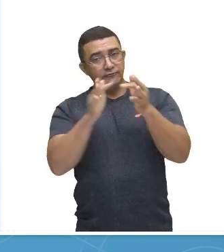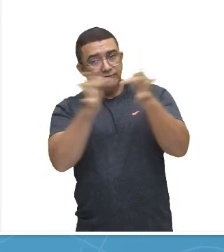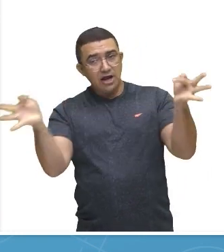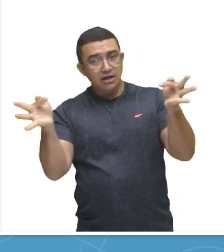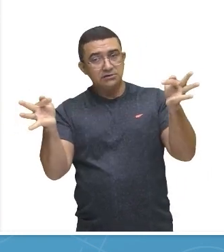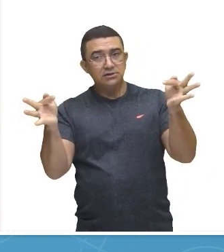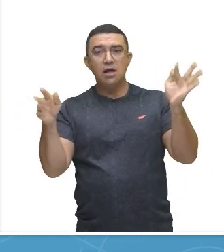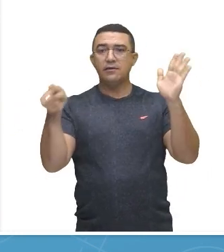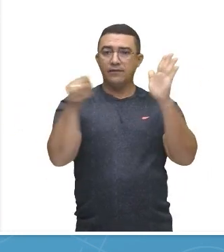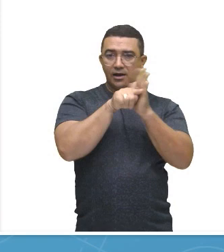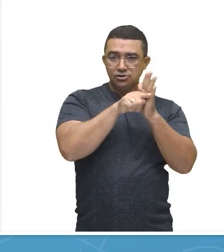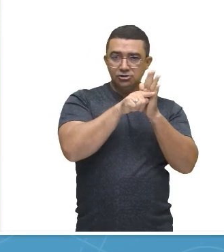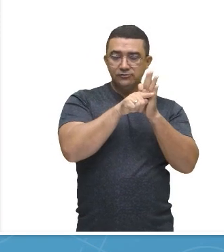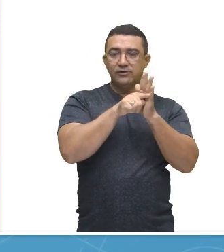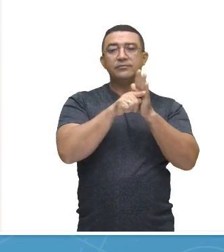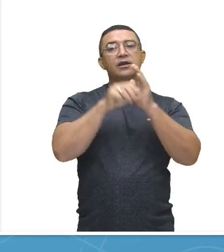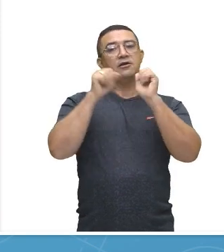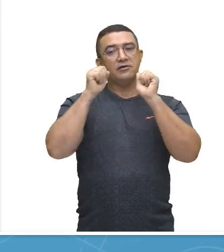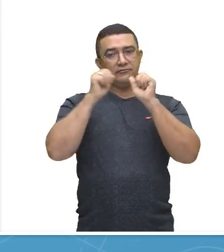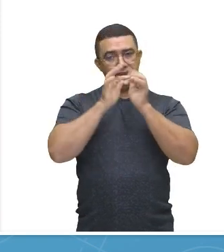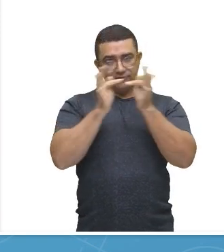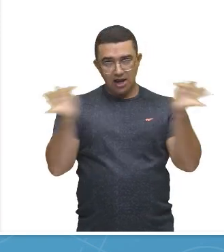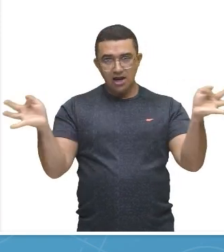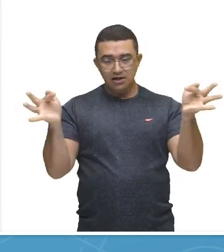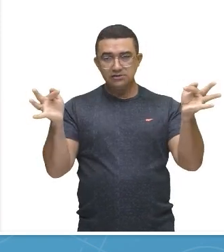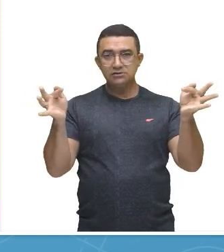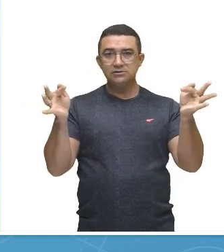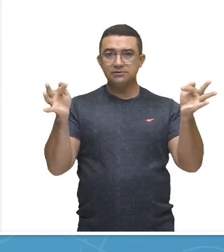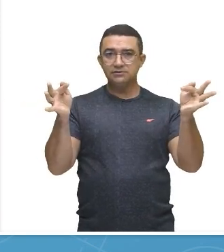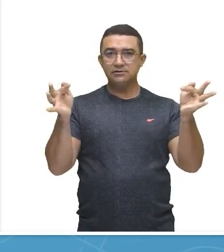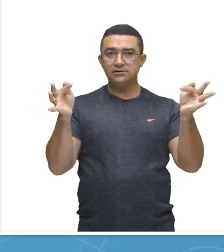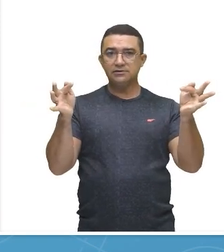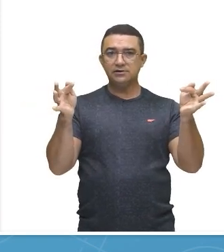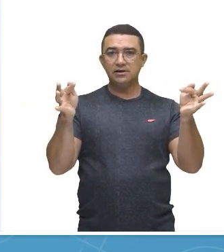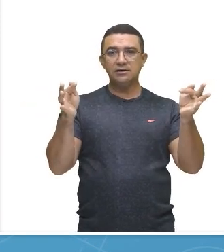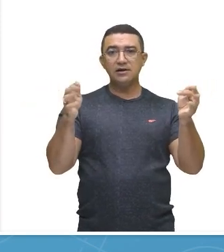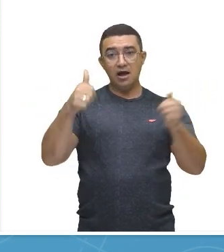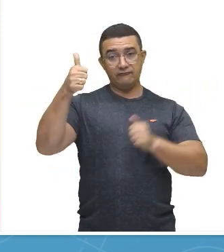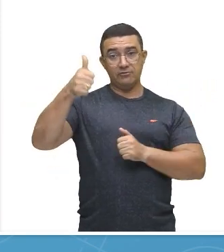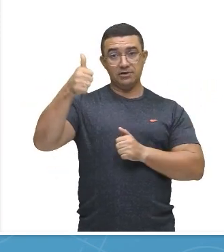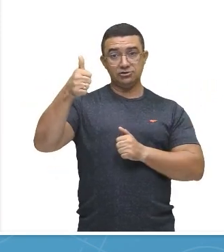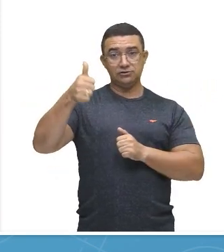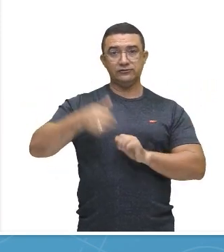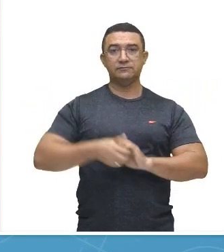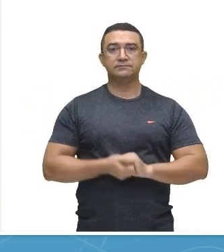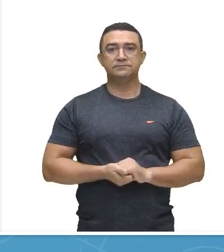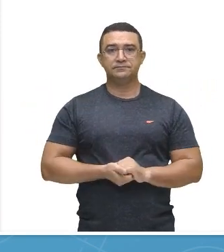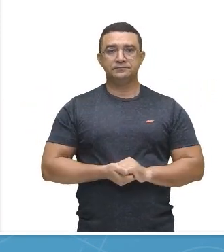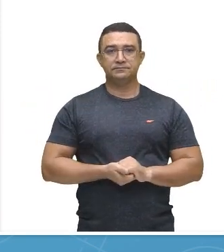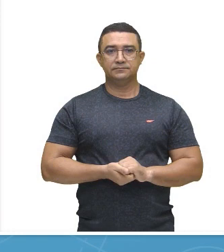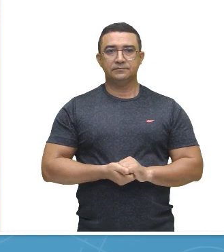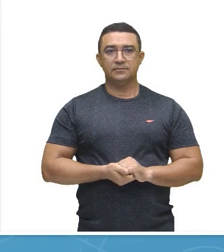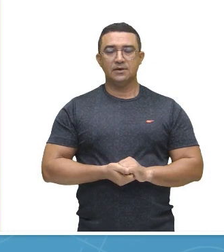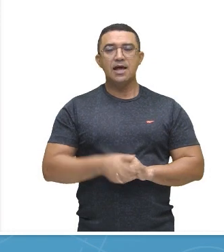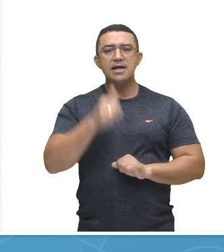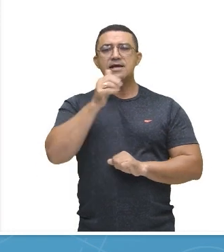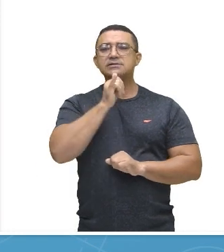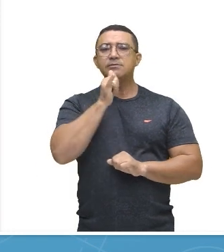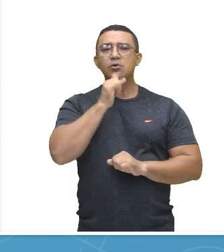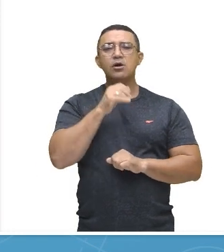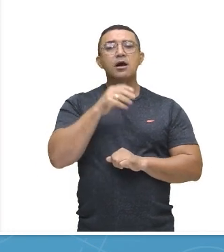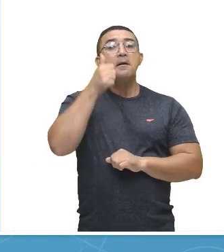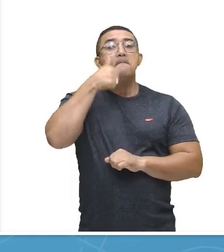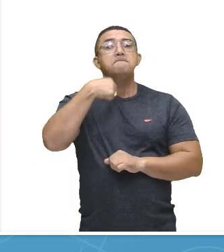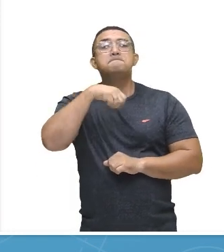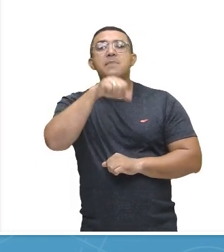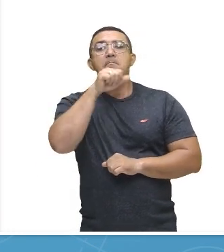também. Mamãe disse para eu ter cuidado com os espinhos. É uma declarativa afirmativa ou negativa? Mamãe disse